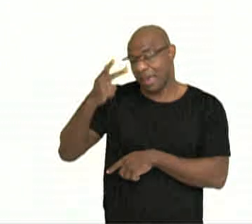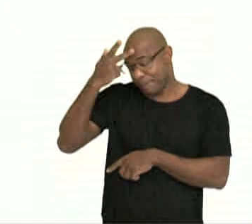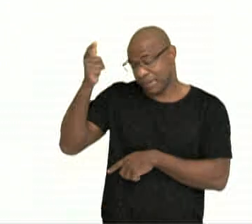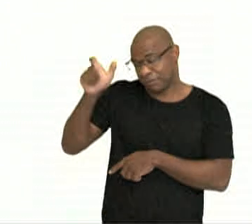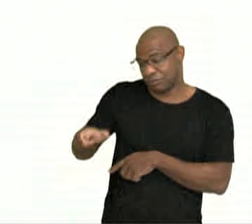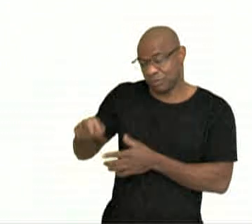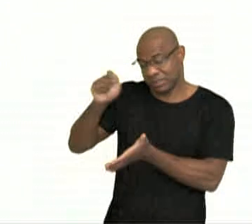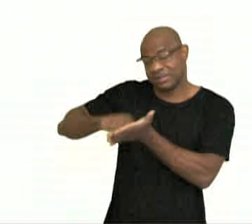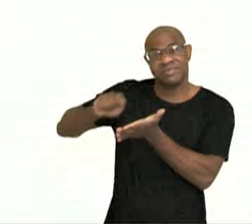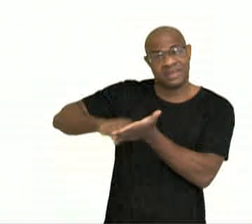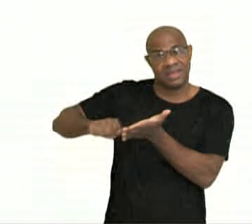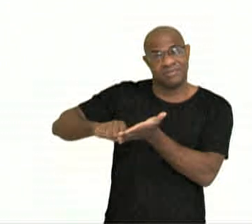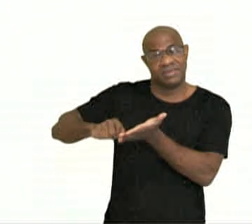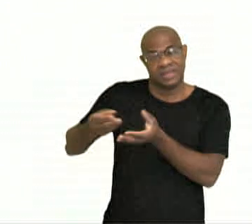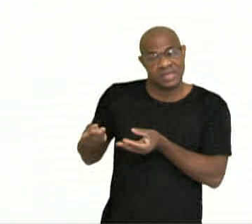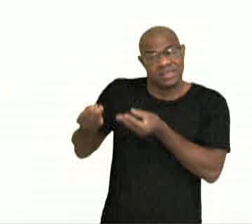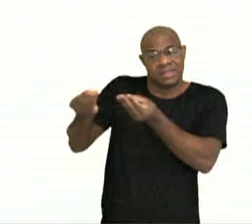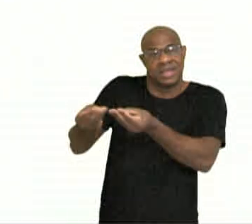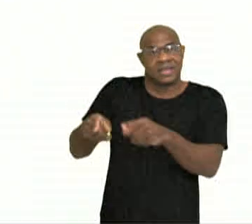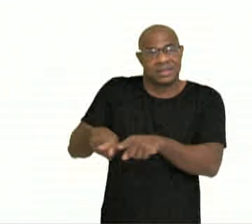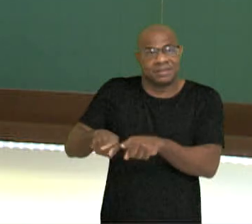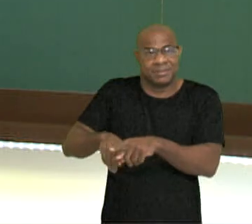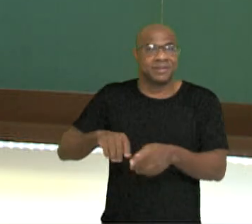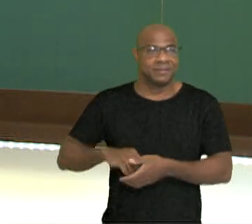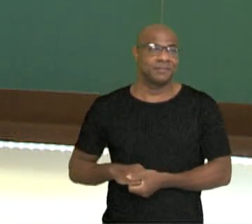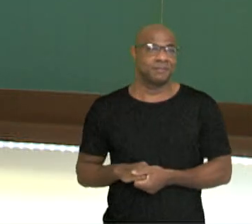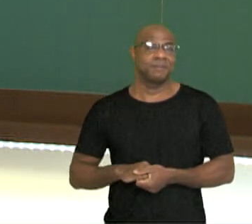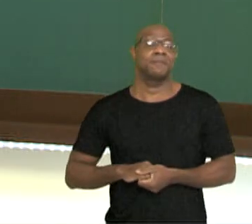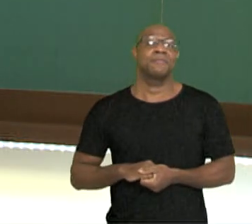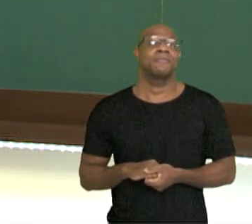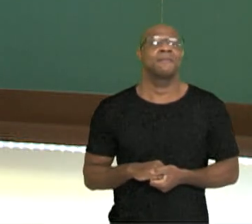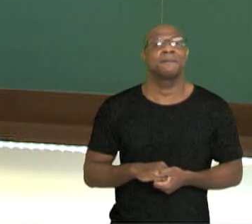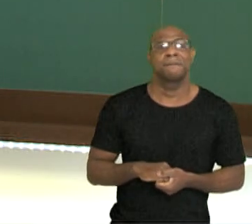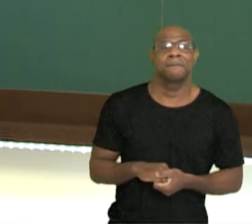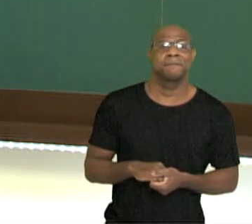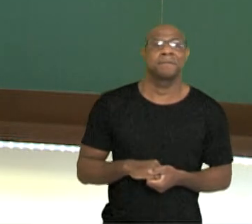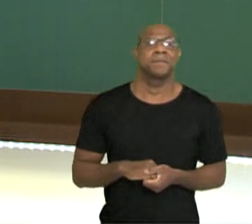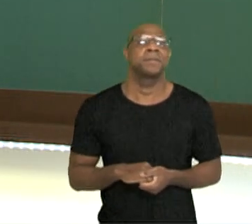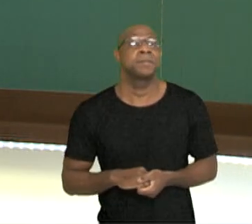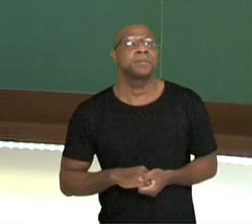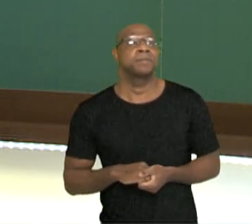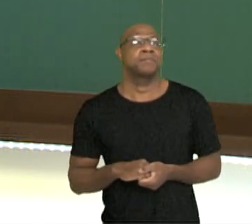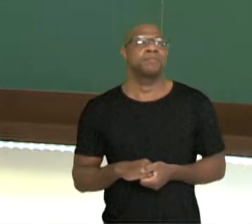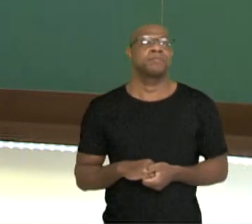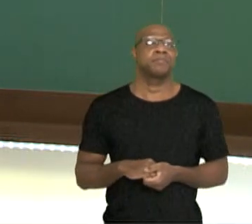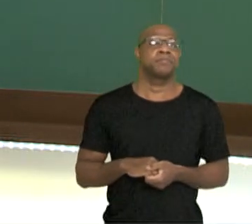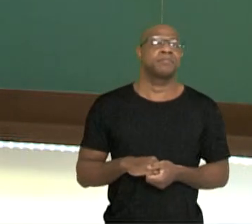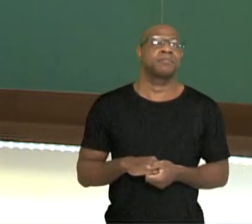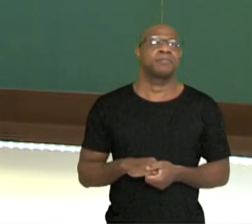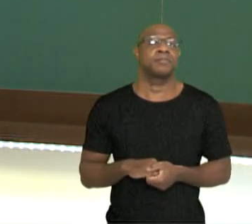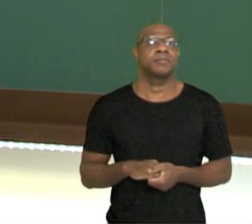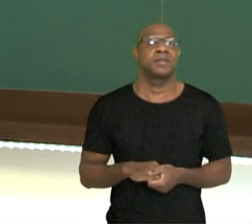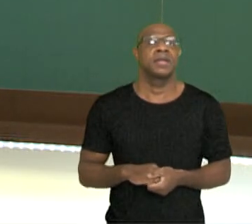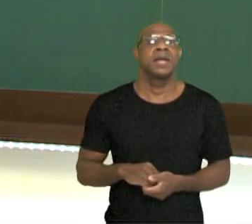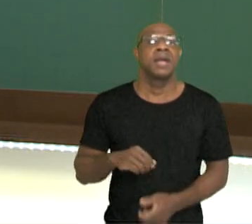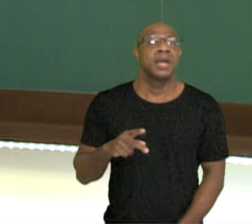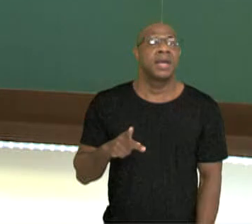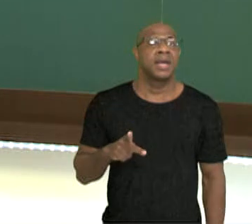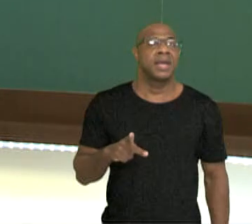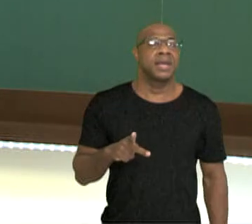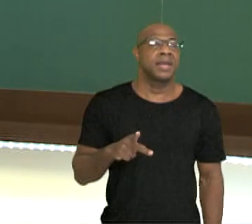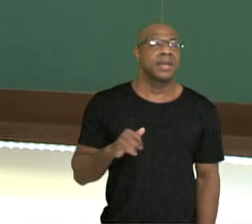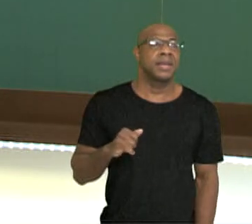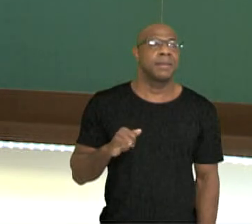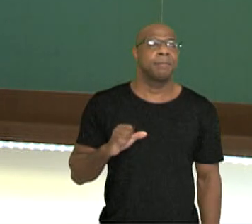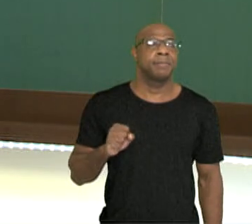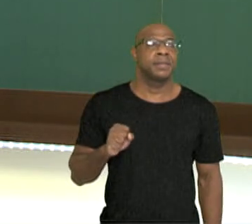ser um missivista moderno, né? É basicamente isso que fazemos quando escrevemos um e-mail, por exemplo. Agora sim, gente, do ponto de